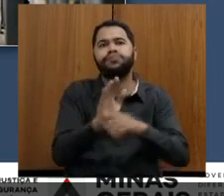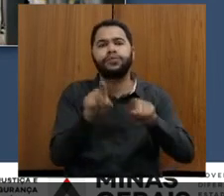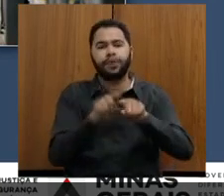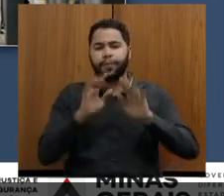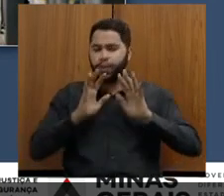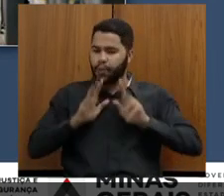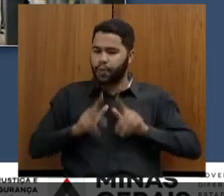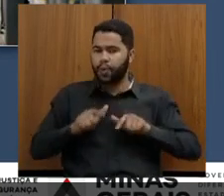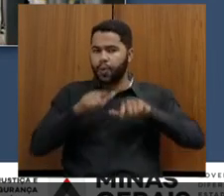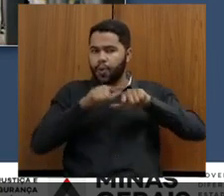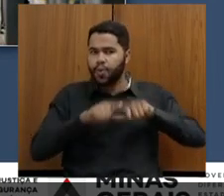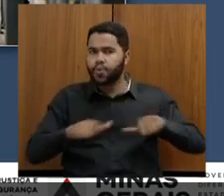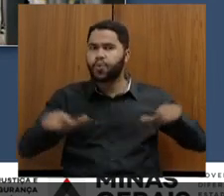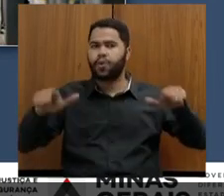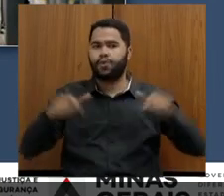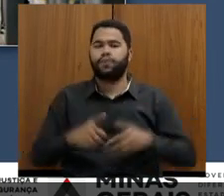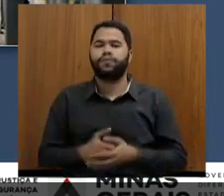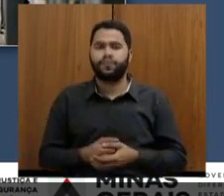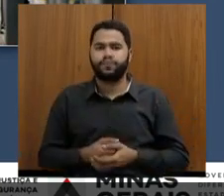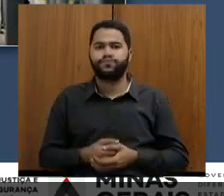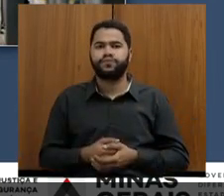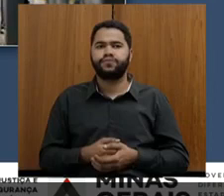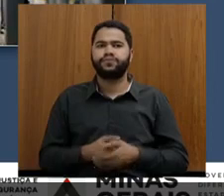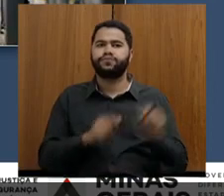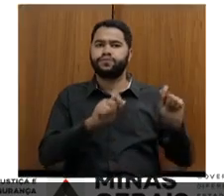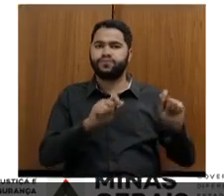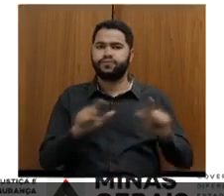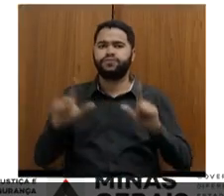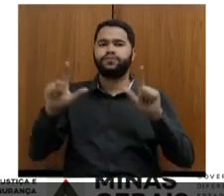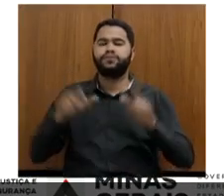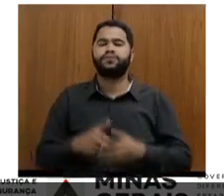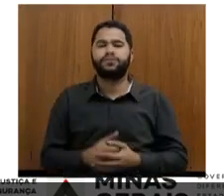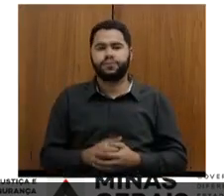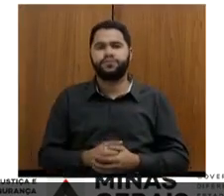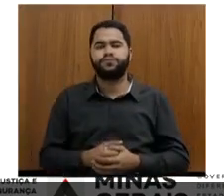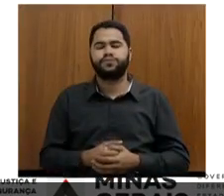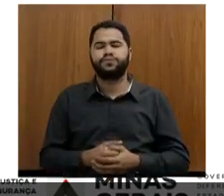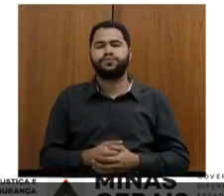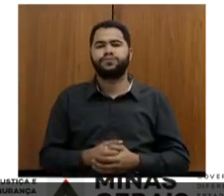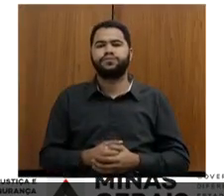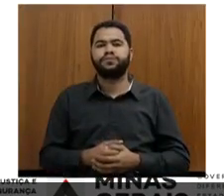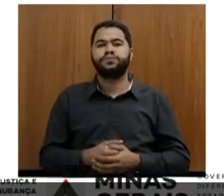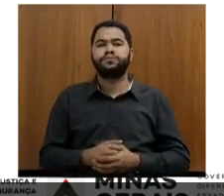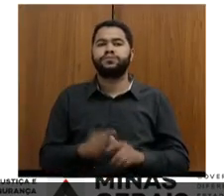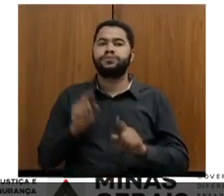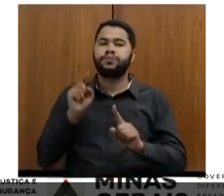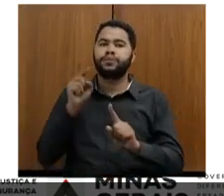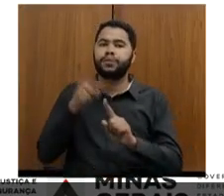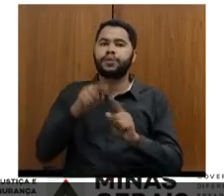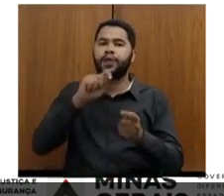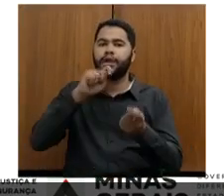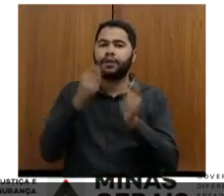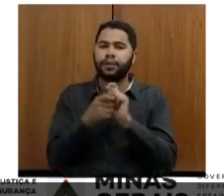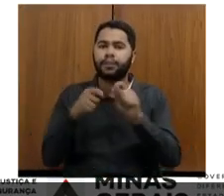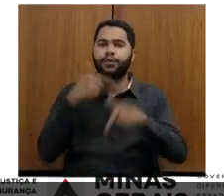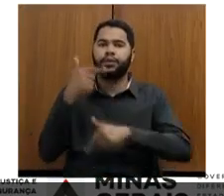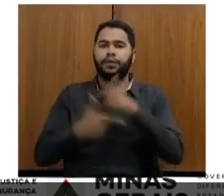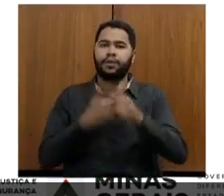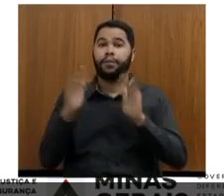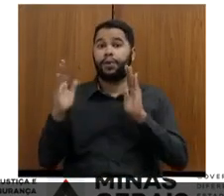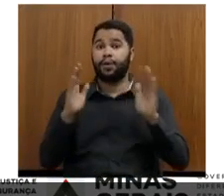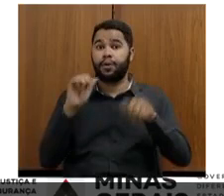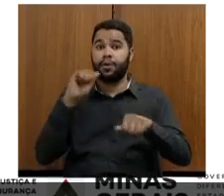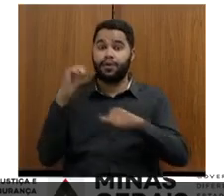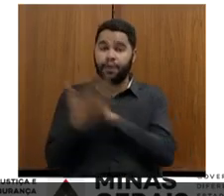desinfecção naqueles locais pode passar no que se refere a adaptação do Trabalho em